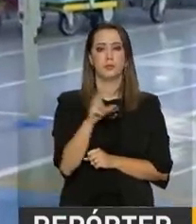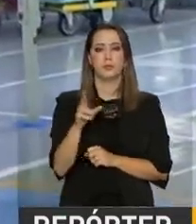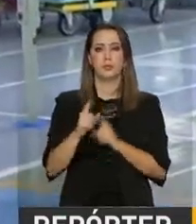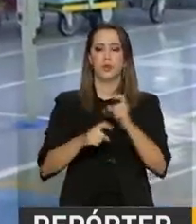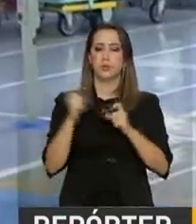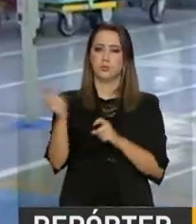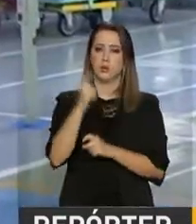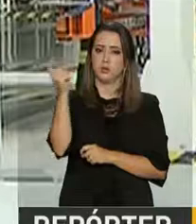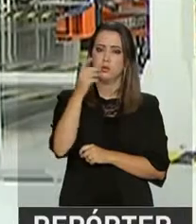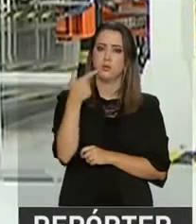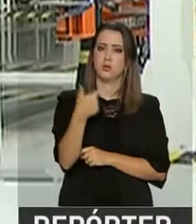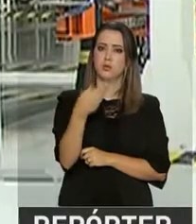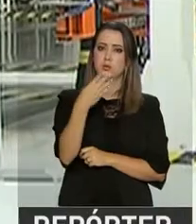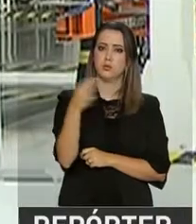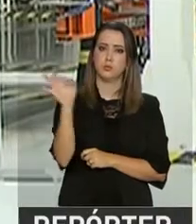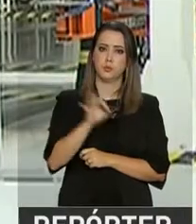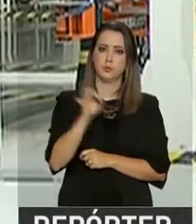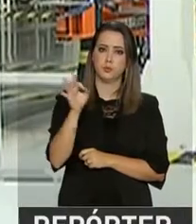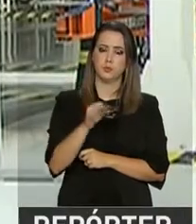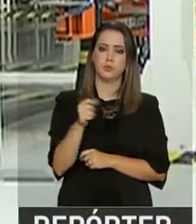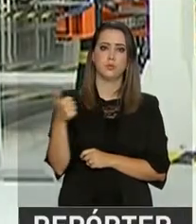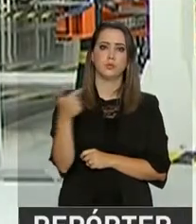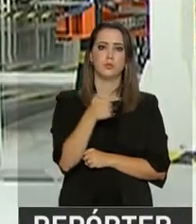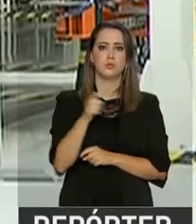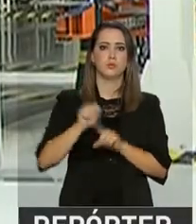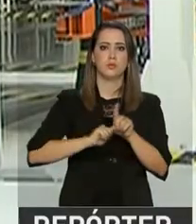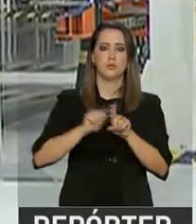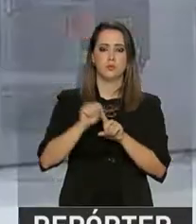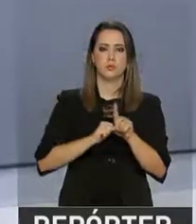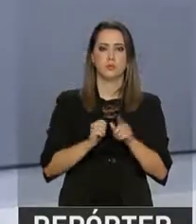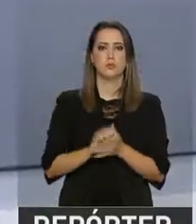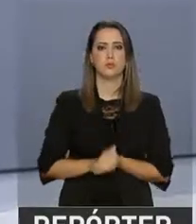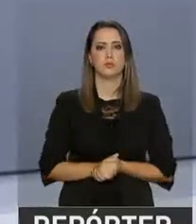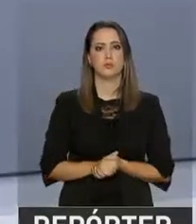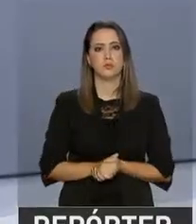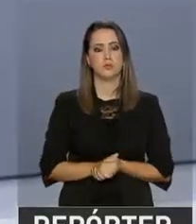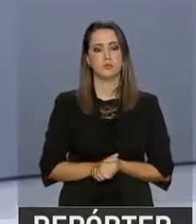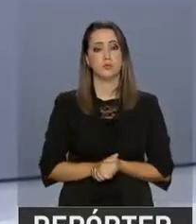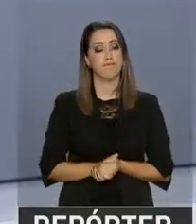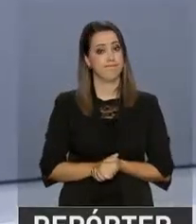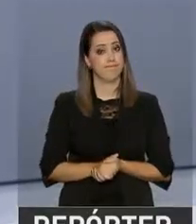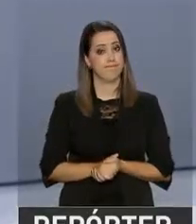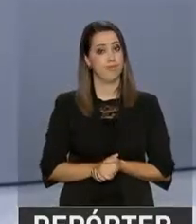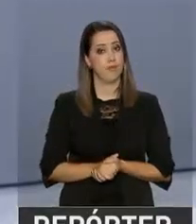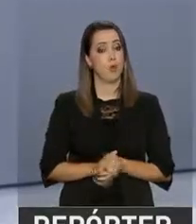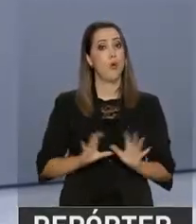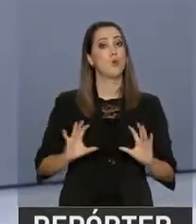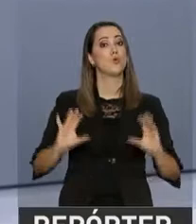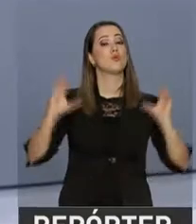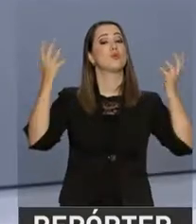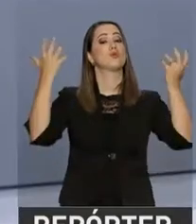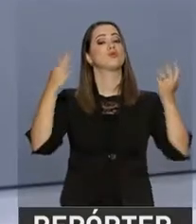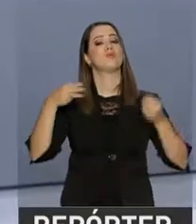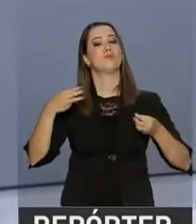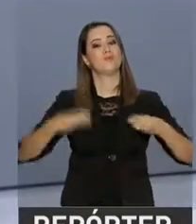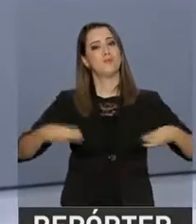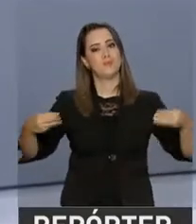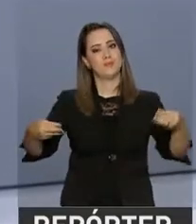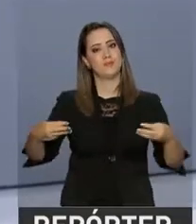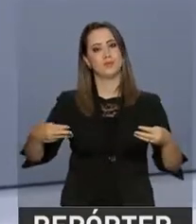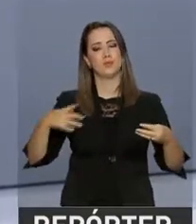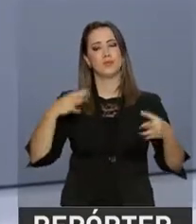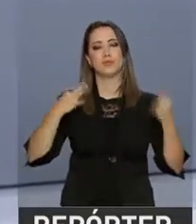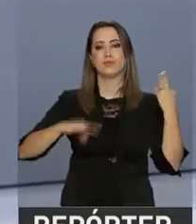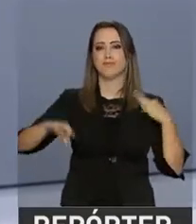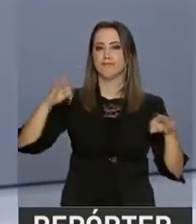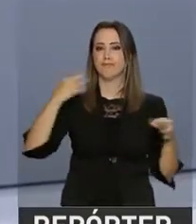reais, alta de 24% em 12 meses. O calendário de eventos do Ministério do Turismo já tem